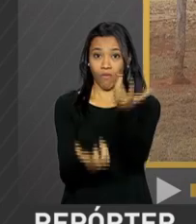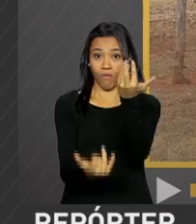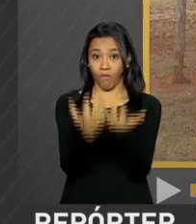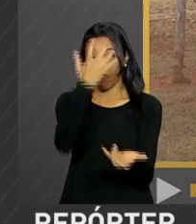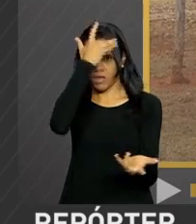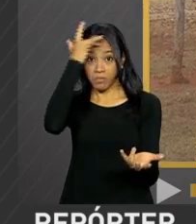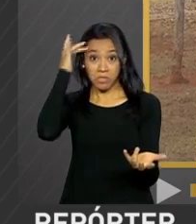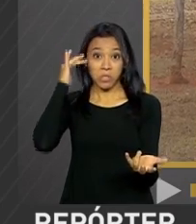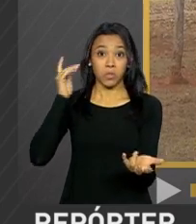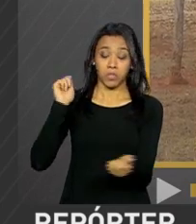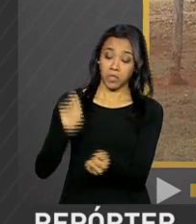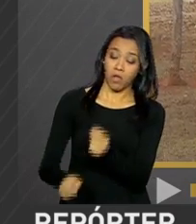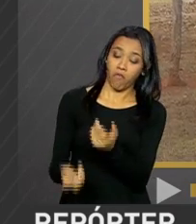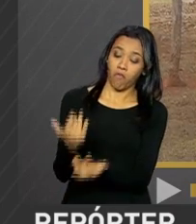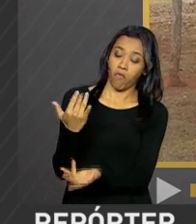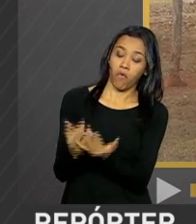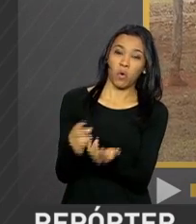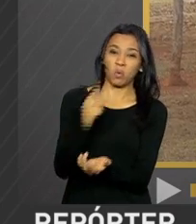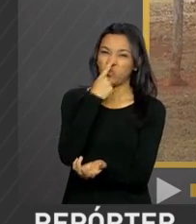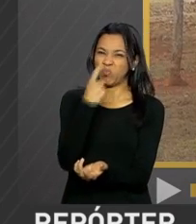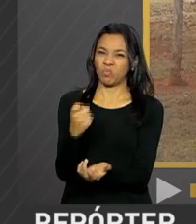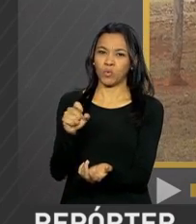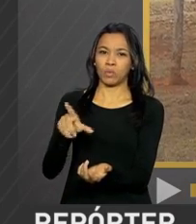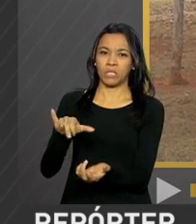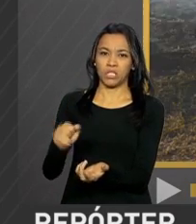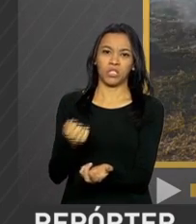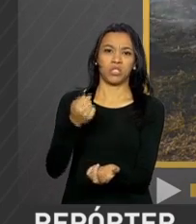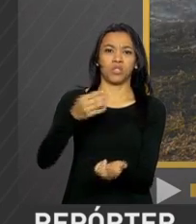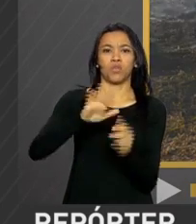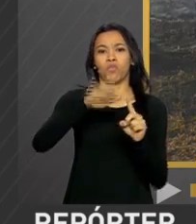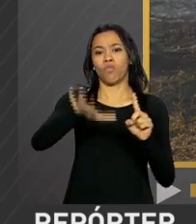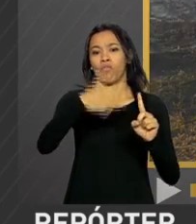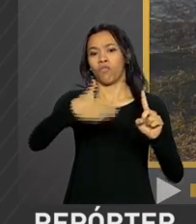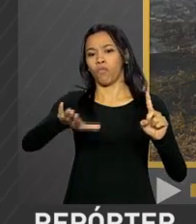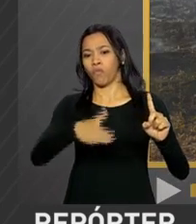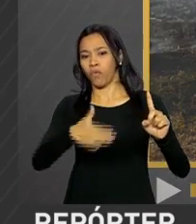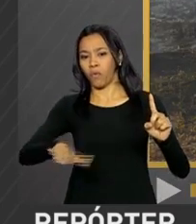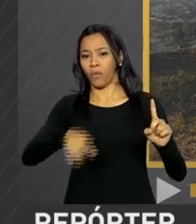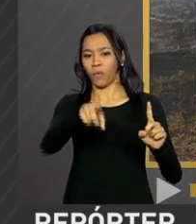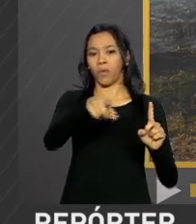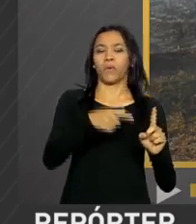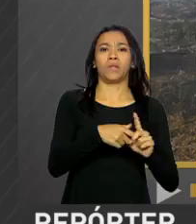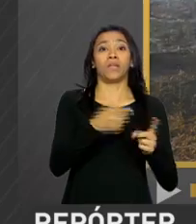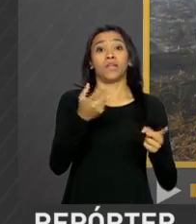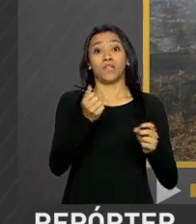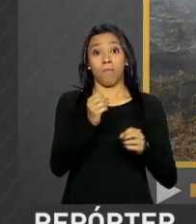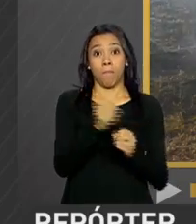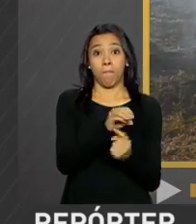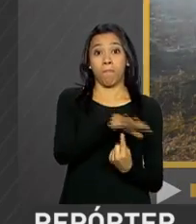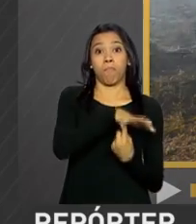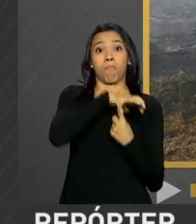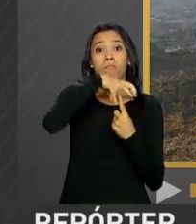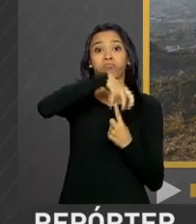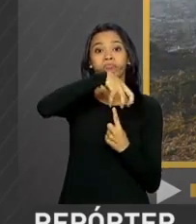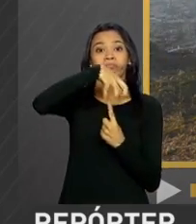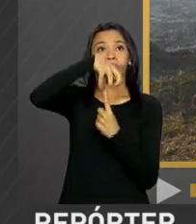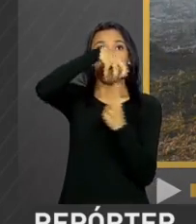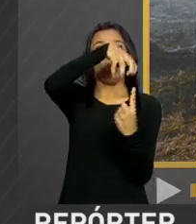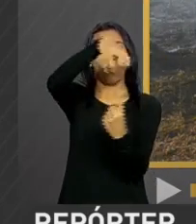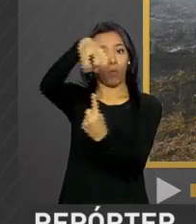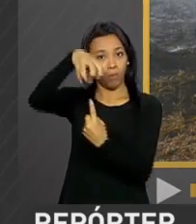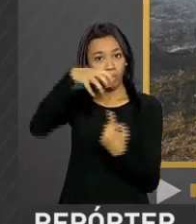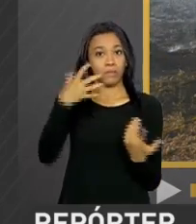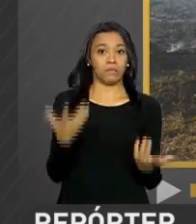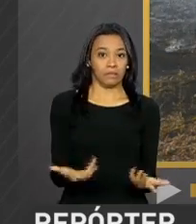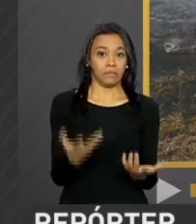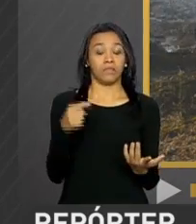população faz a queima do lixo, faz a queima de folhagem, queima do pasto, soltam balões e fazem